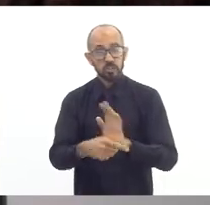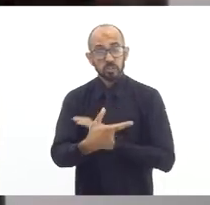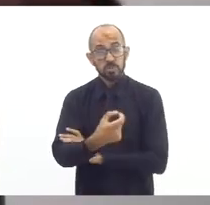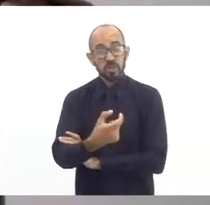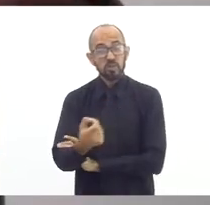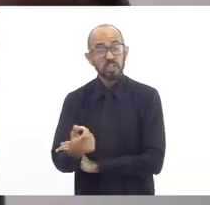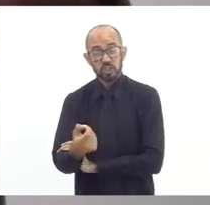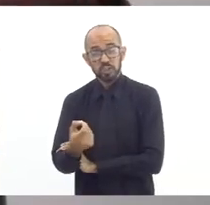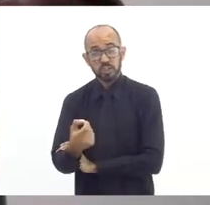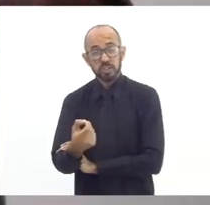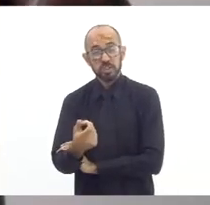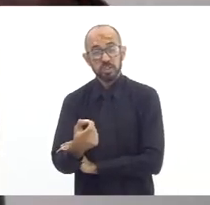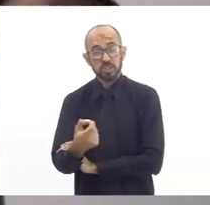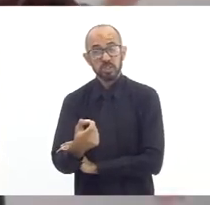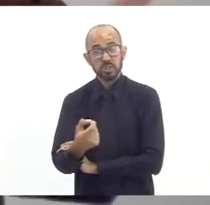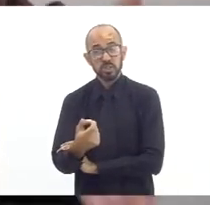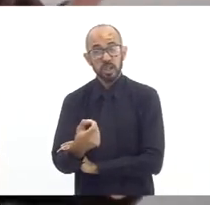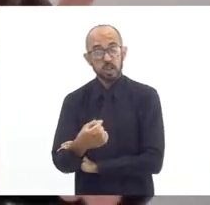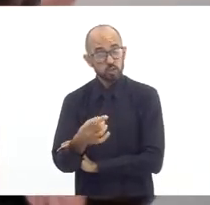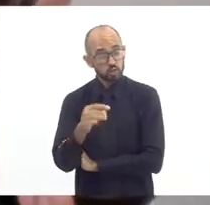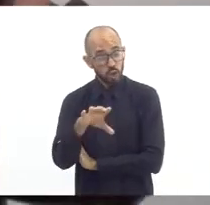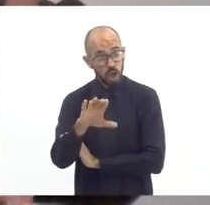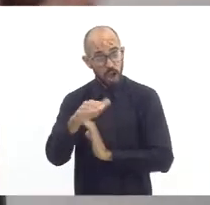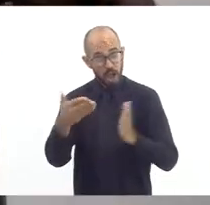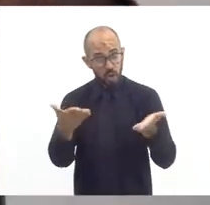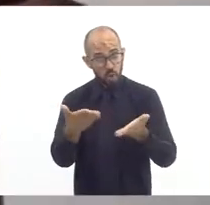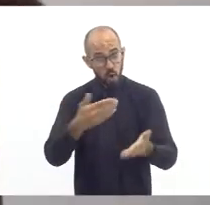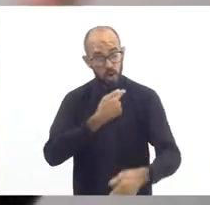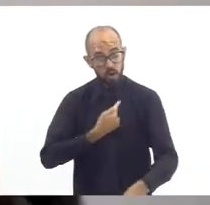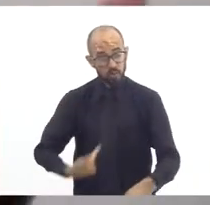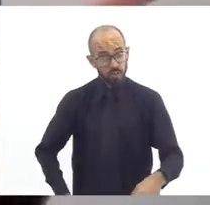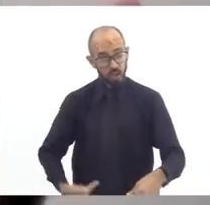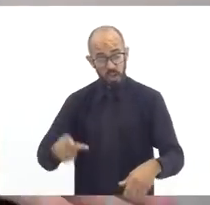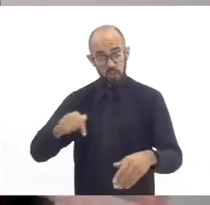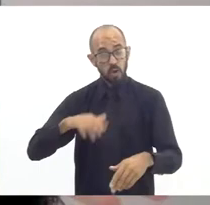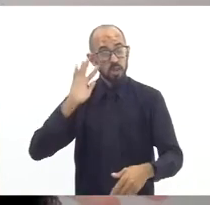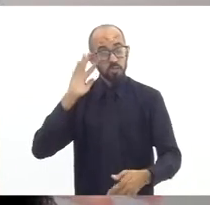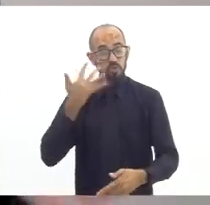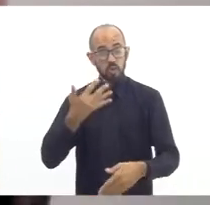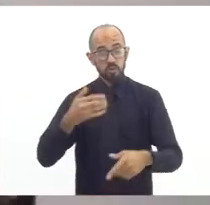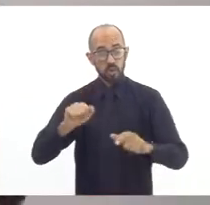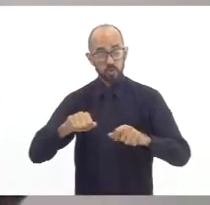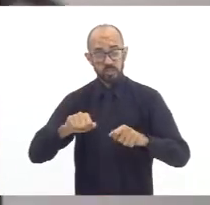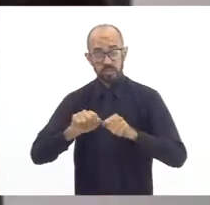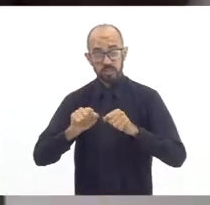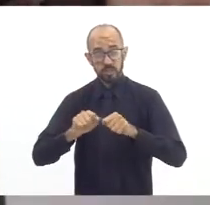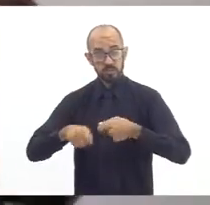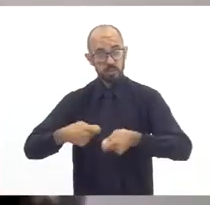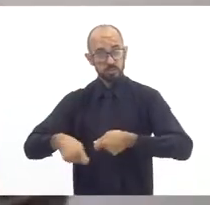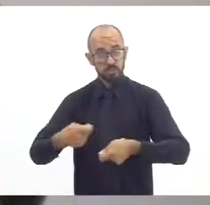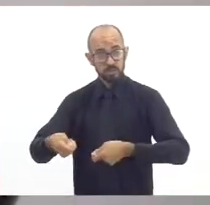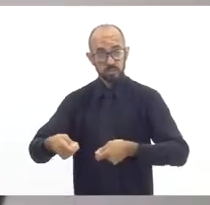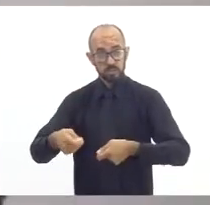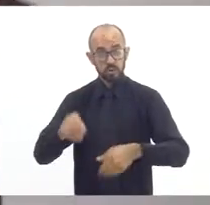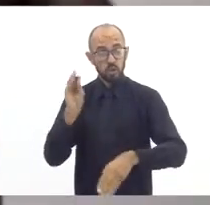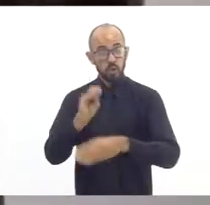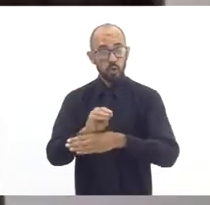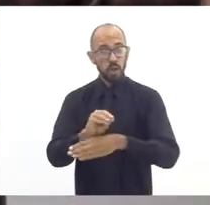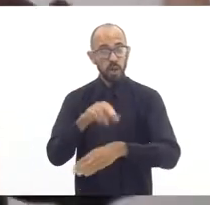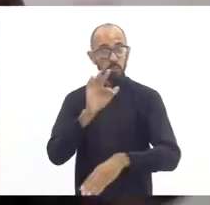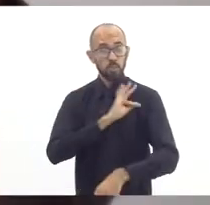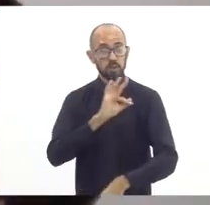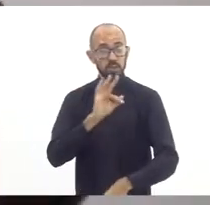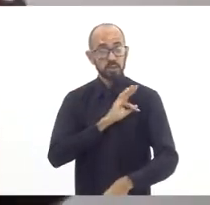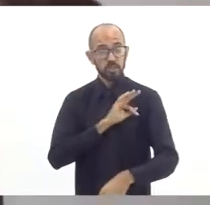2020. E é a posição só agora do governador de tomar medidas mais drásticas, como essa de colocar a polícia, de fazer